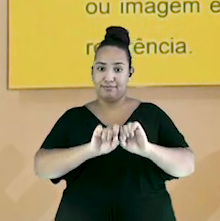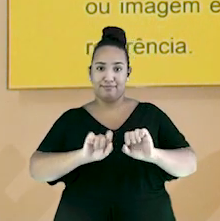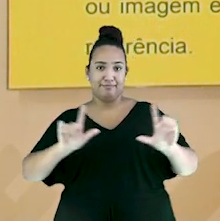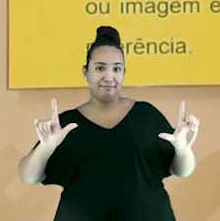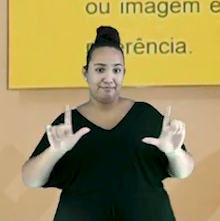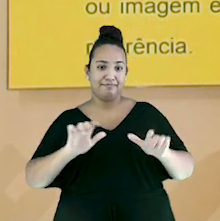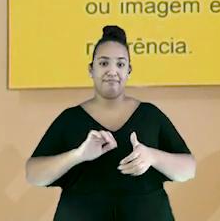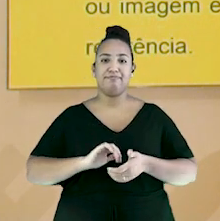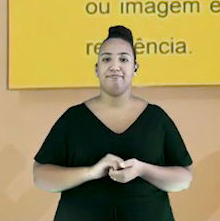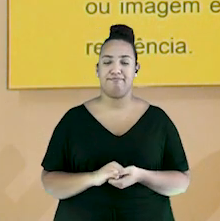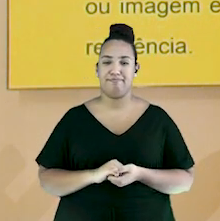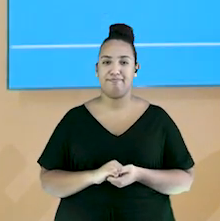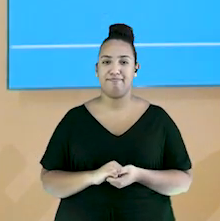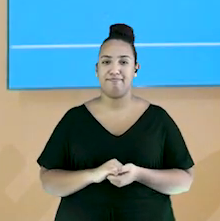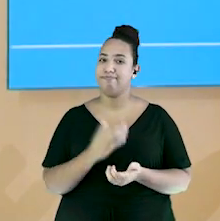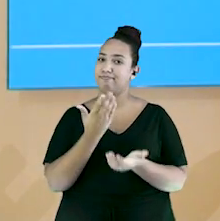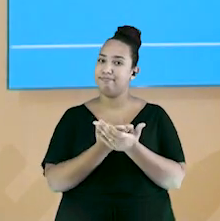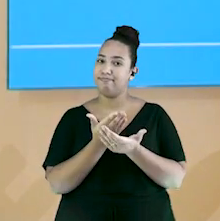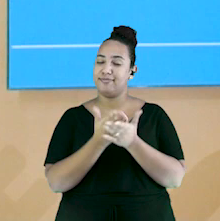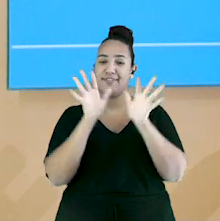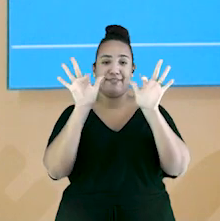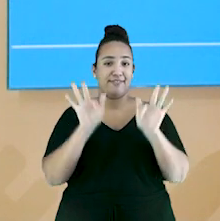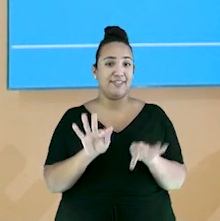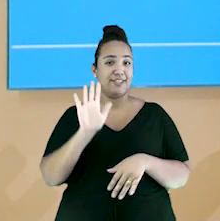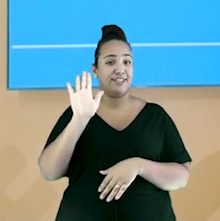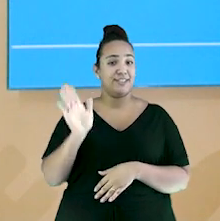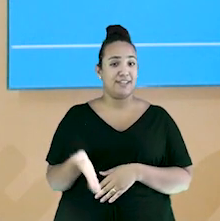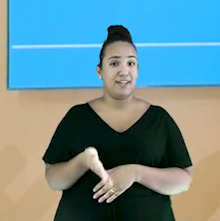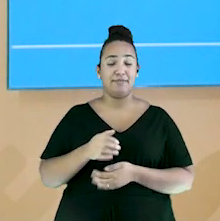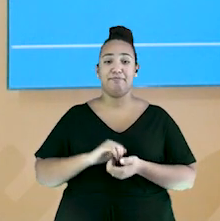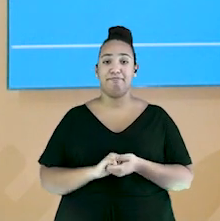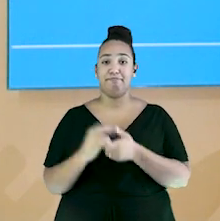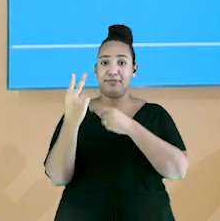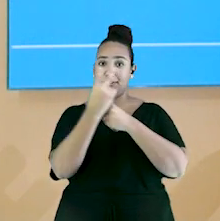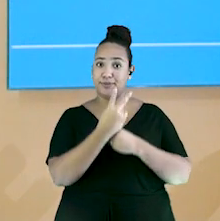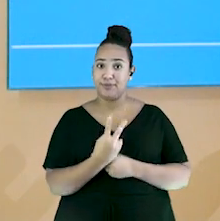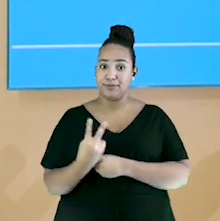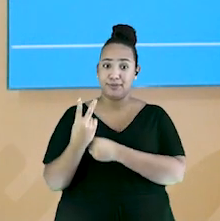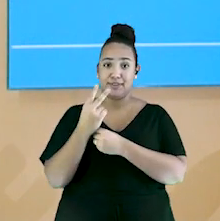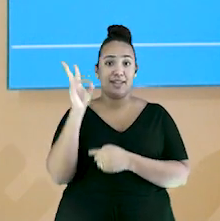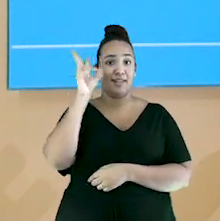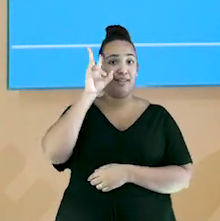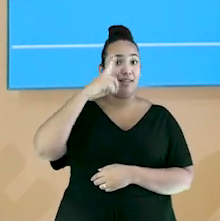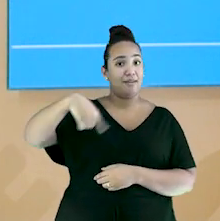que aparece aqui na sua tela. Nossa aula termina aqui. Fiquem bem e se